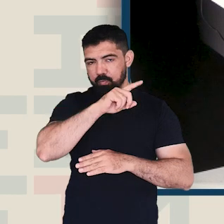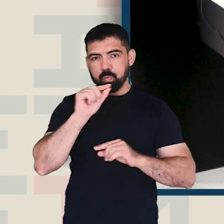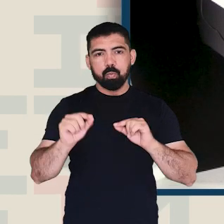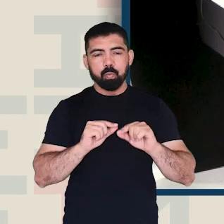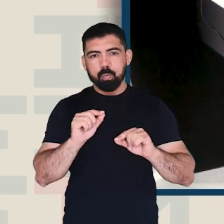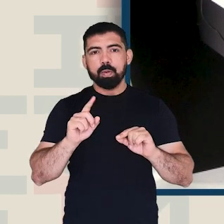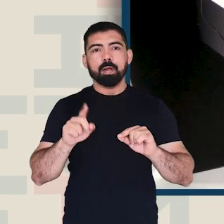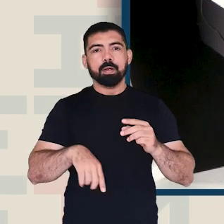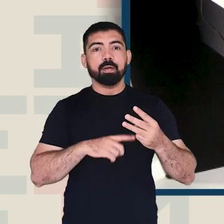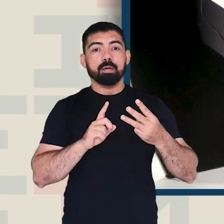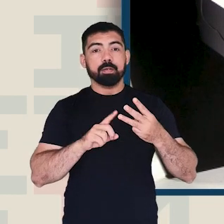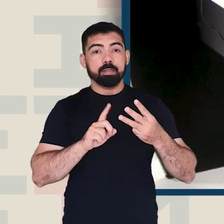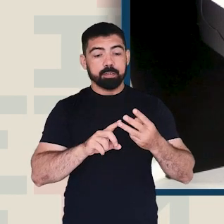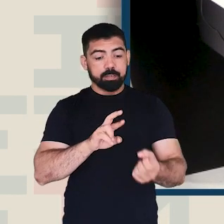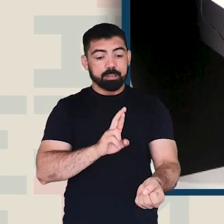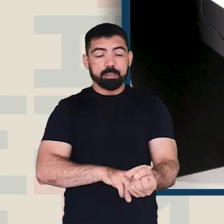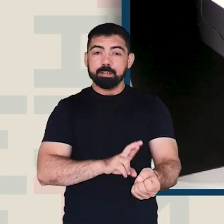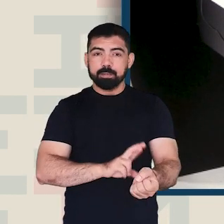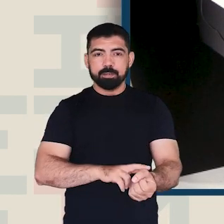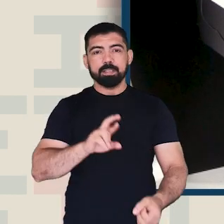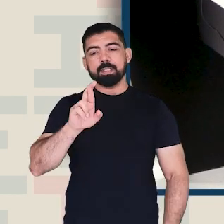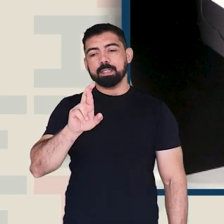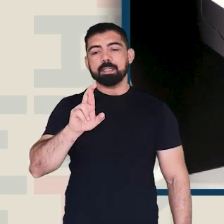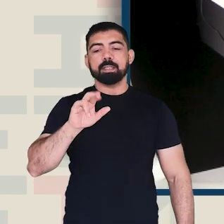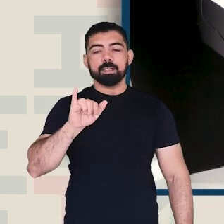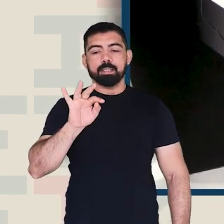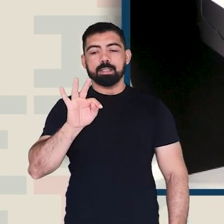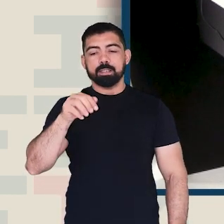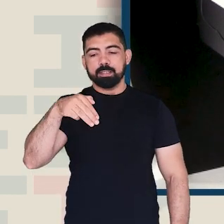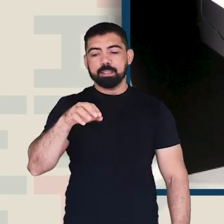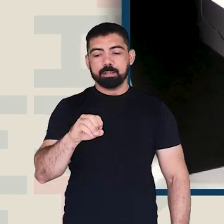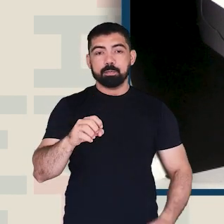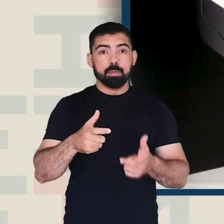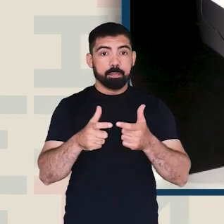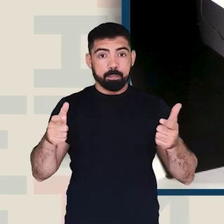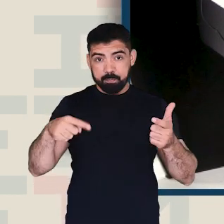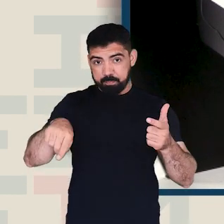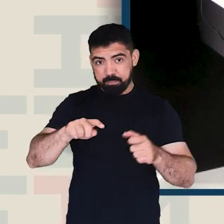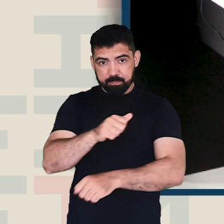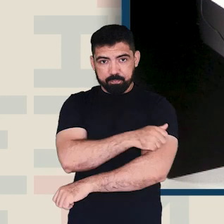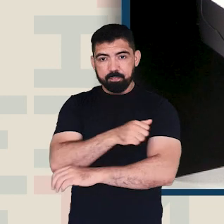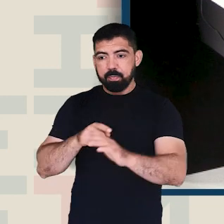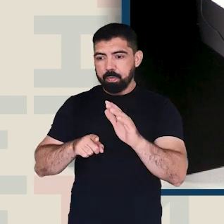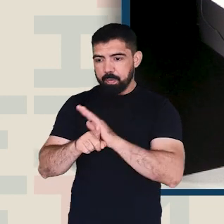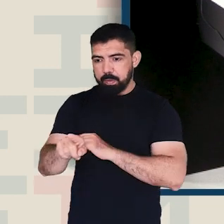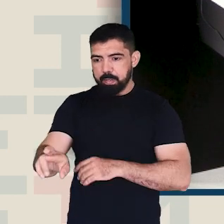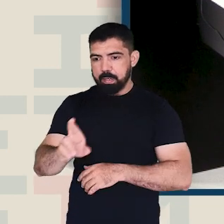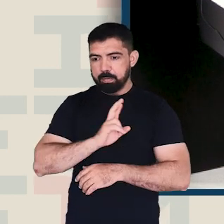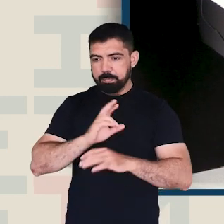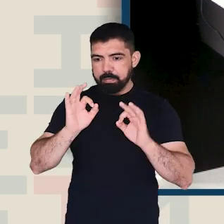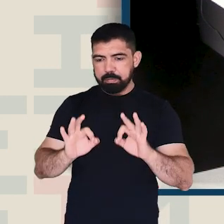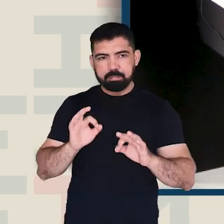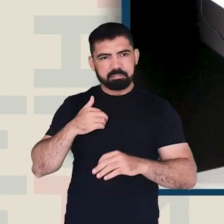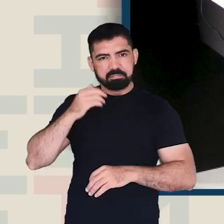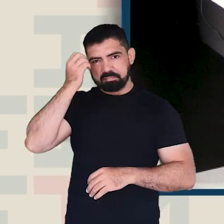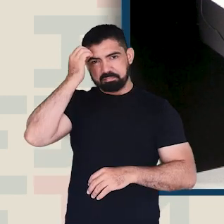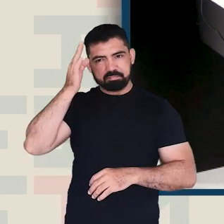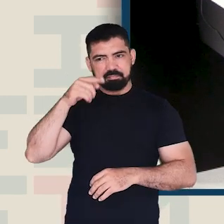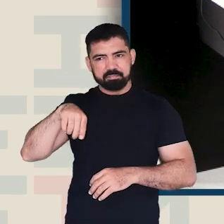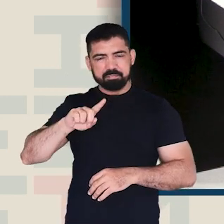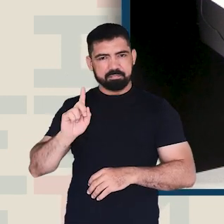difícil, é falar sobre ritmo. Toda vez que eu pergunto sobre ritmo para os meus alunos, eu não lembro de ninguém ter acertado, mas vamos lá.